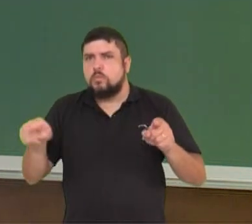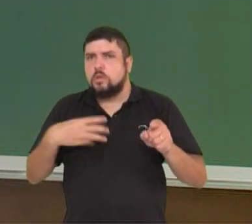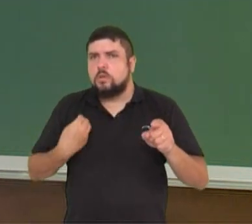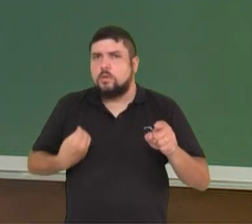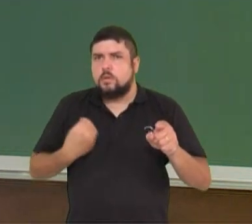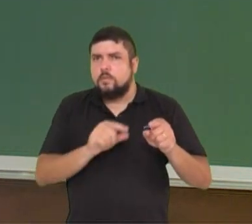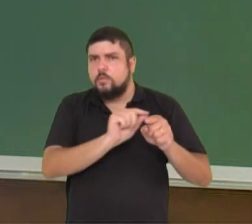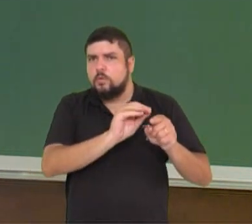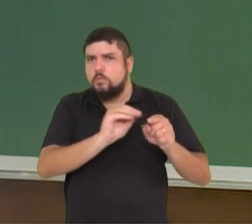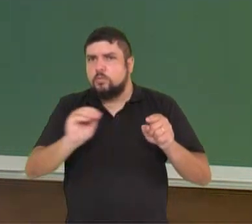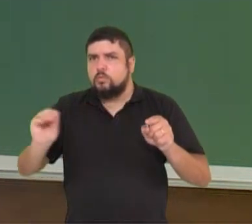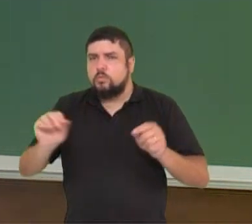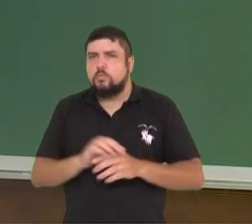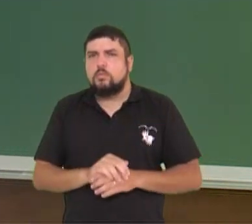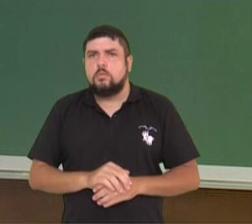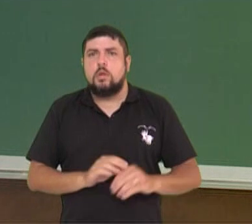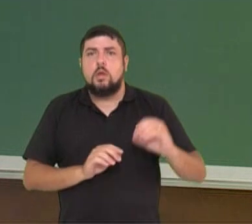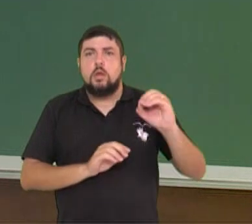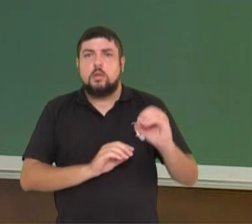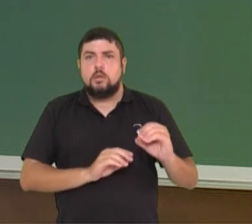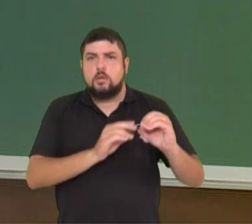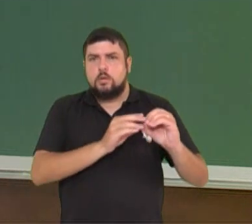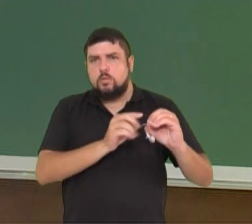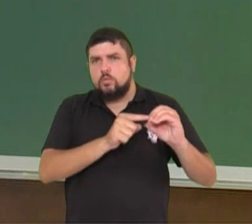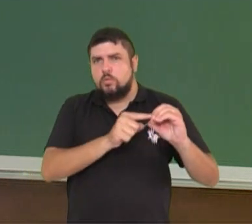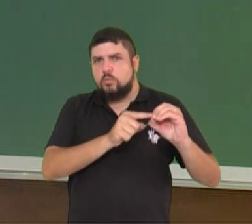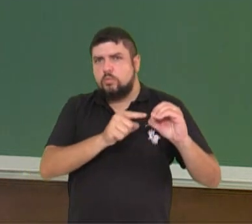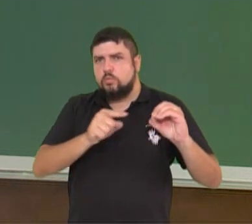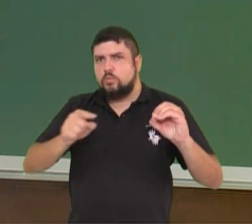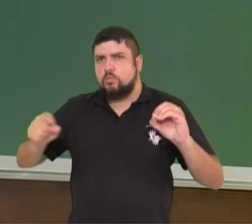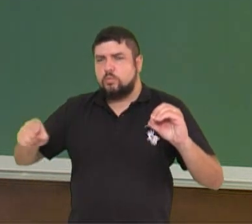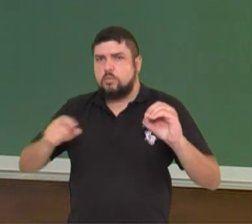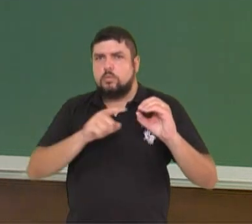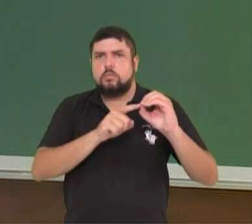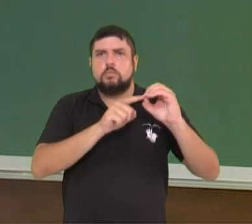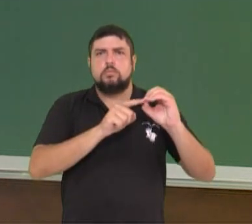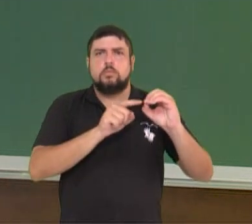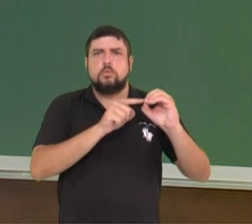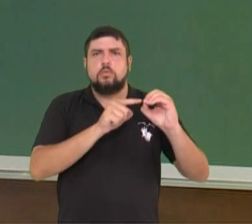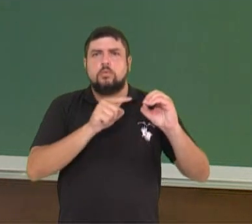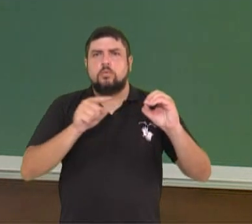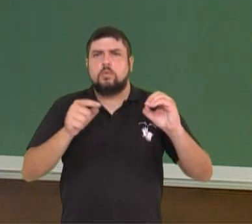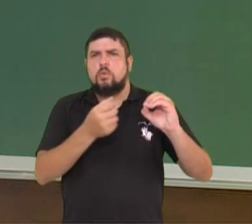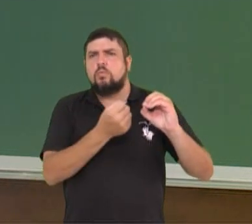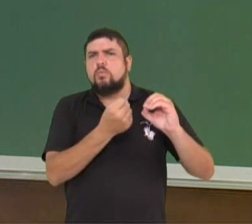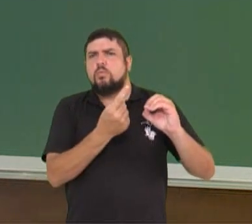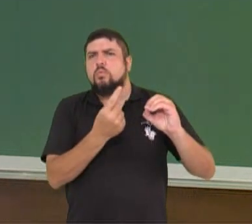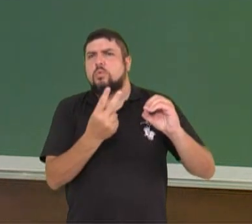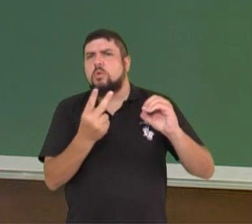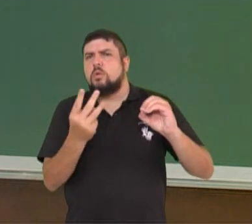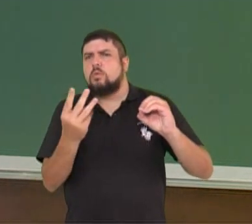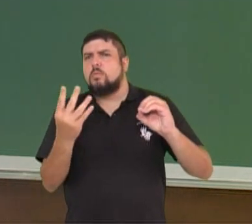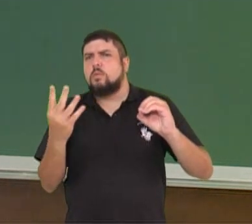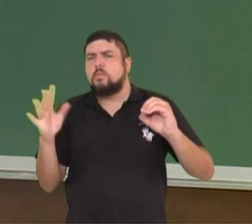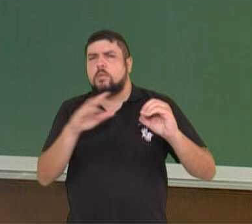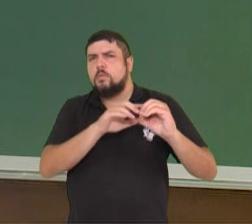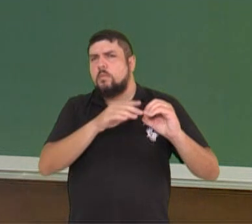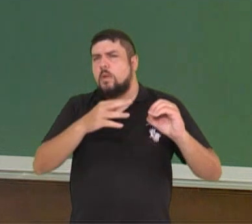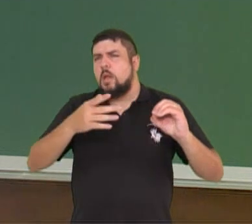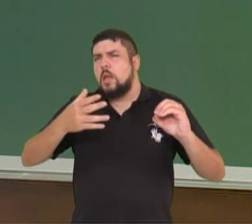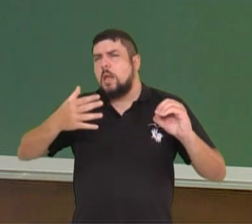tá? Aqui eu comecei de 0 em diante, quer dizer que ela vai começar no 0, vai ter todos os números 1, 2, 3, papapá. Em algum lugar vai